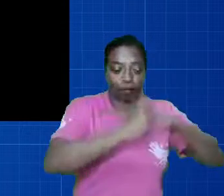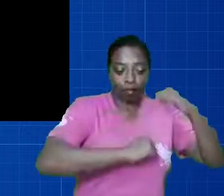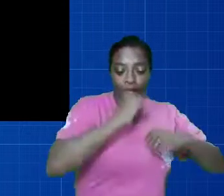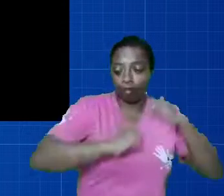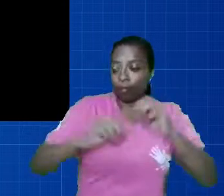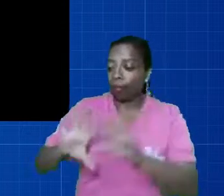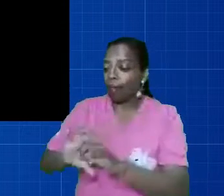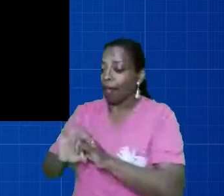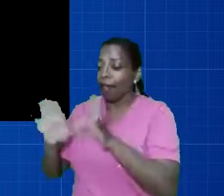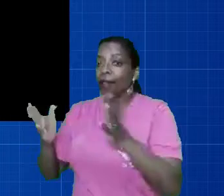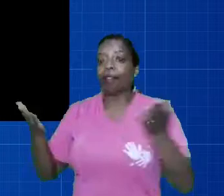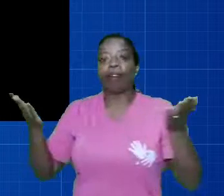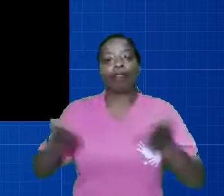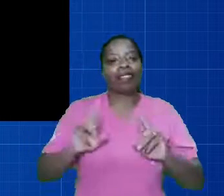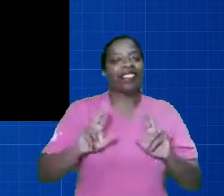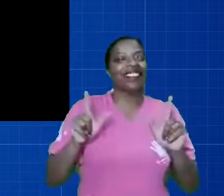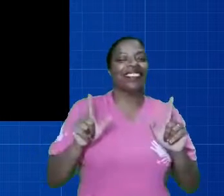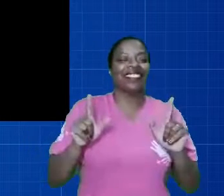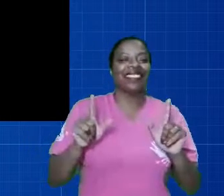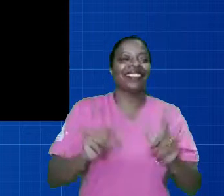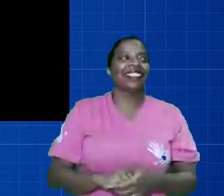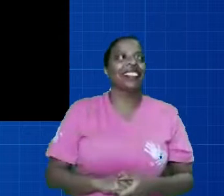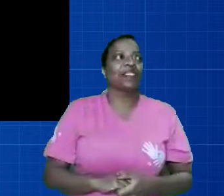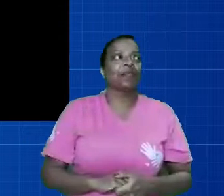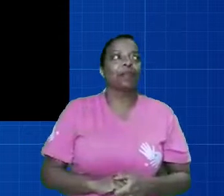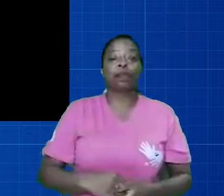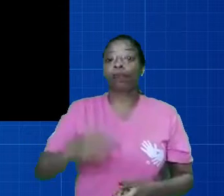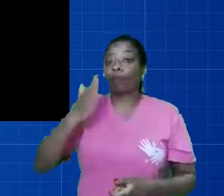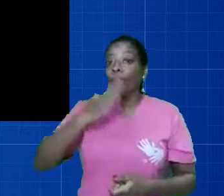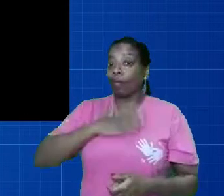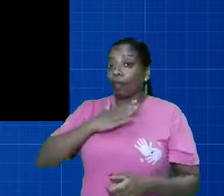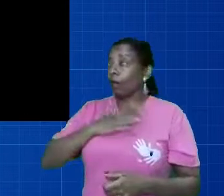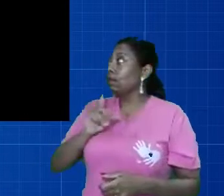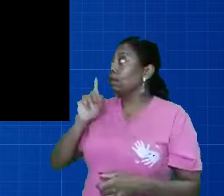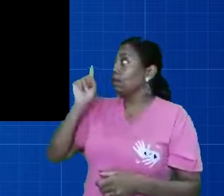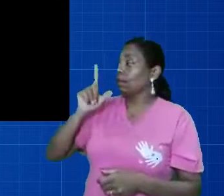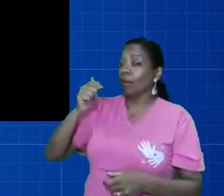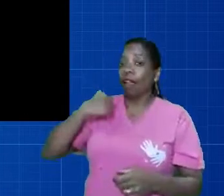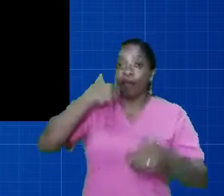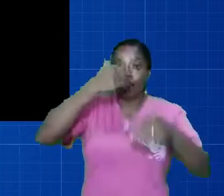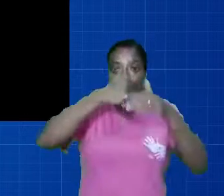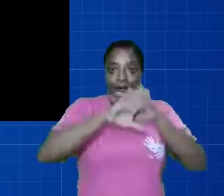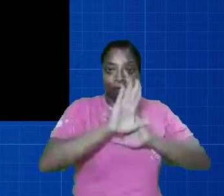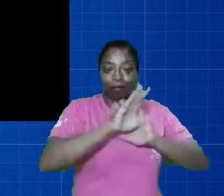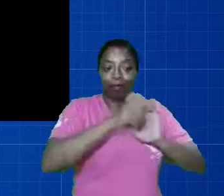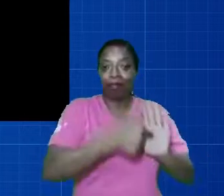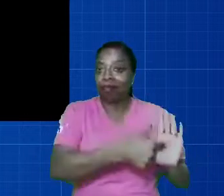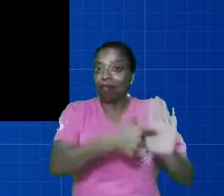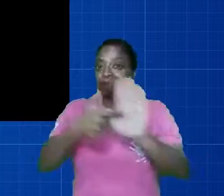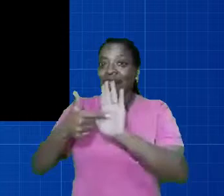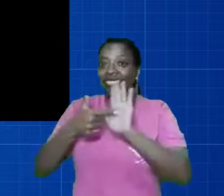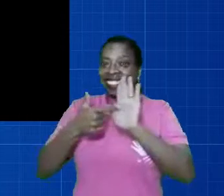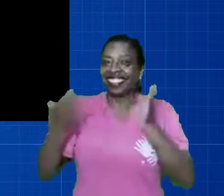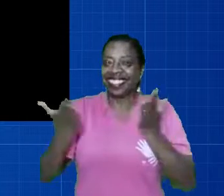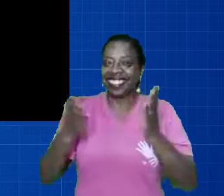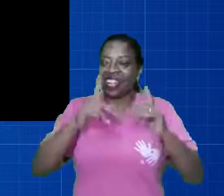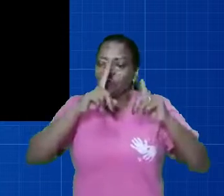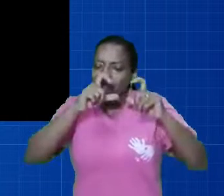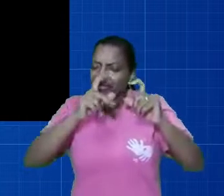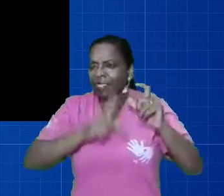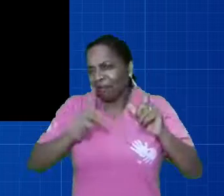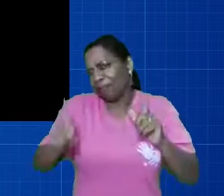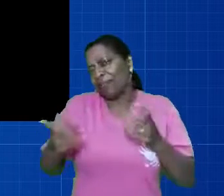Aqui são trabalhos que eu tinha num acervo meu aqui, gente. Então, são e aquelas coisas de foto de família que